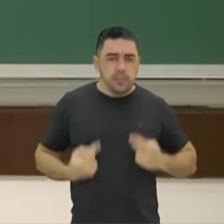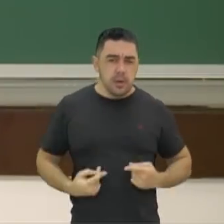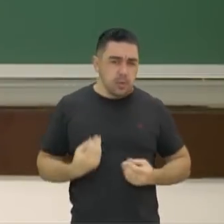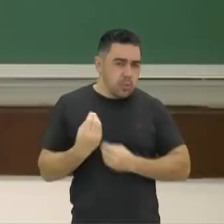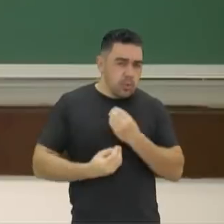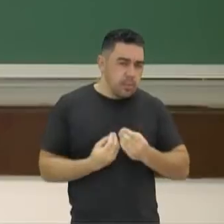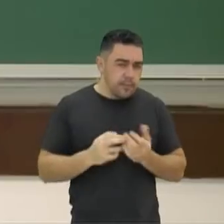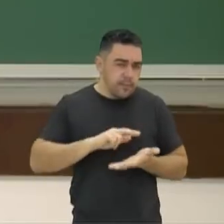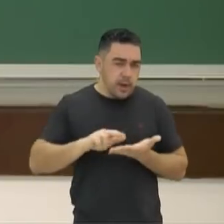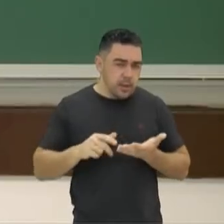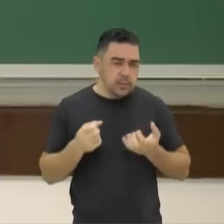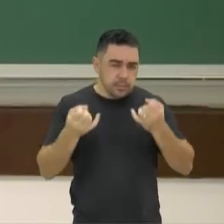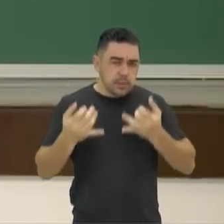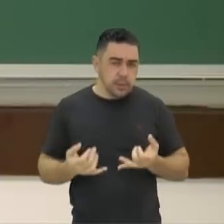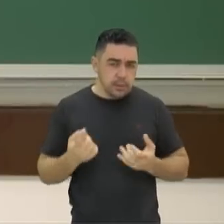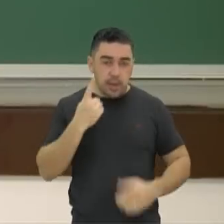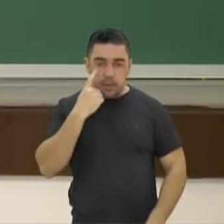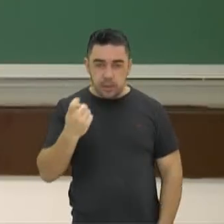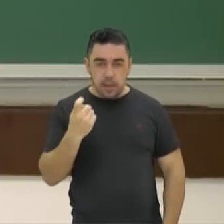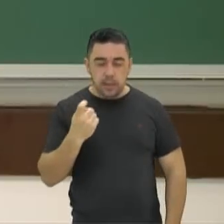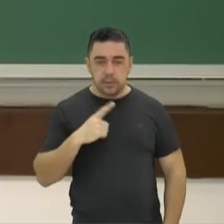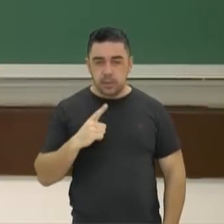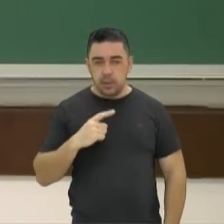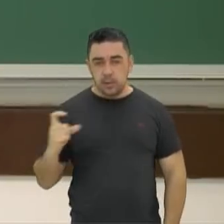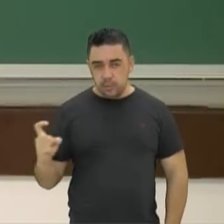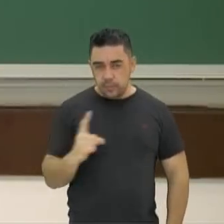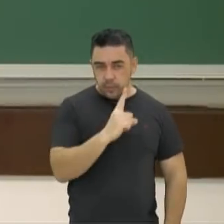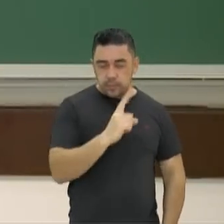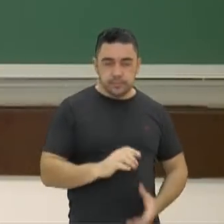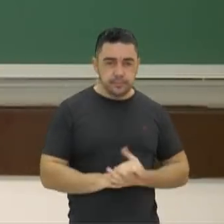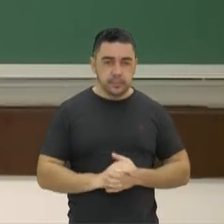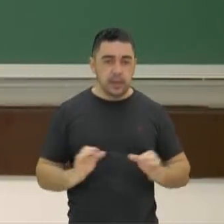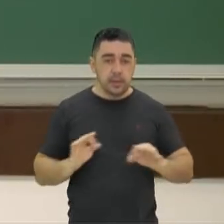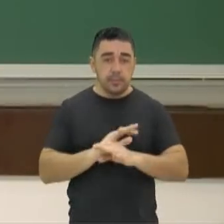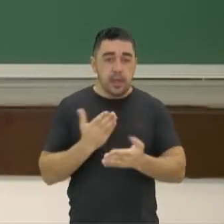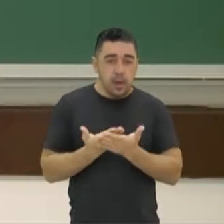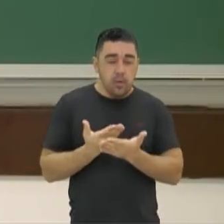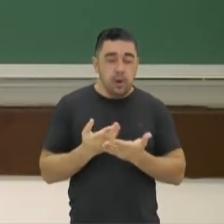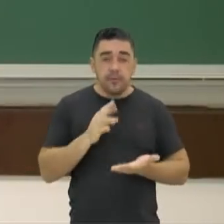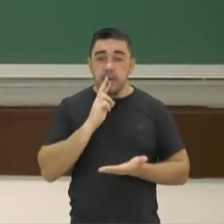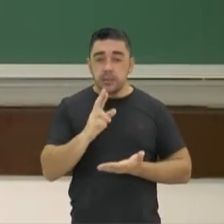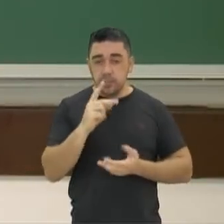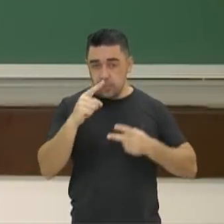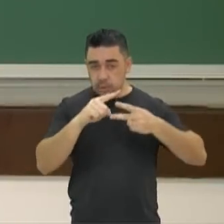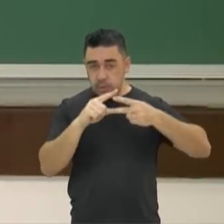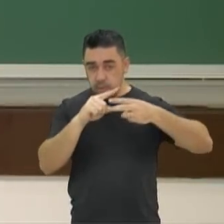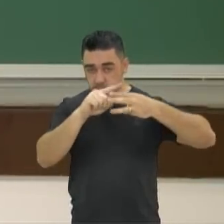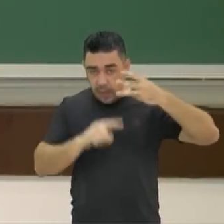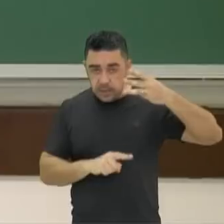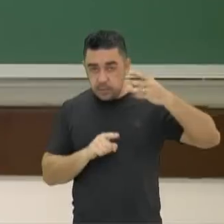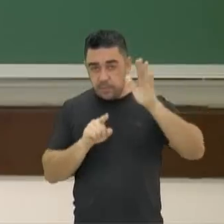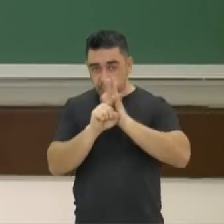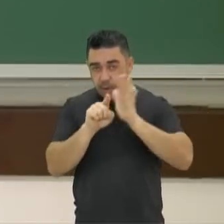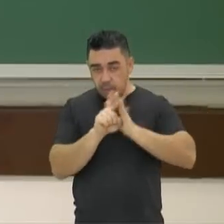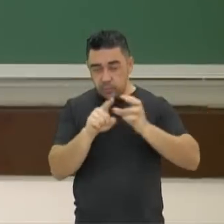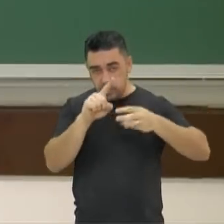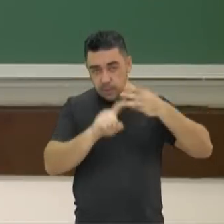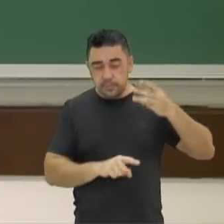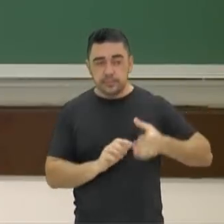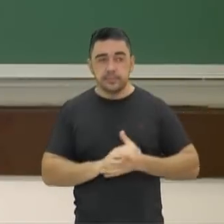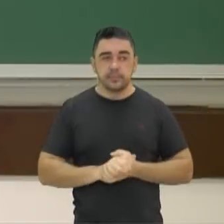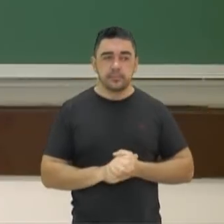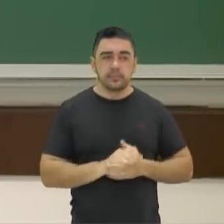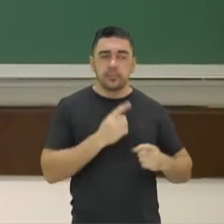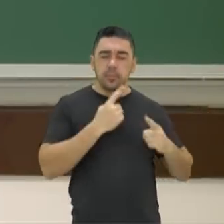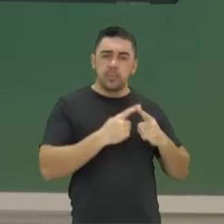muita coisa e tem muita coisa interessante de evolução, gente, tá? Só para encerrar a aula de hoje, eu vou responder essas três últimas perguntas aqui e a gente encerra.